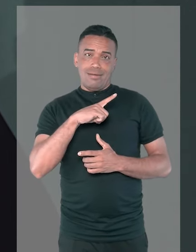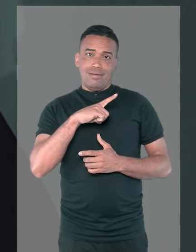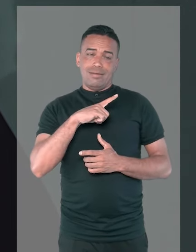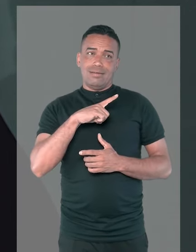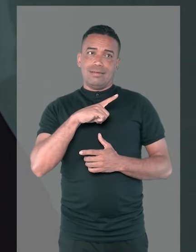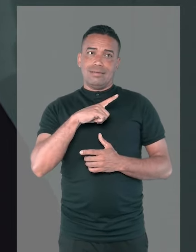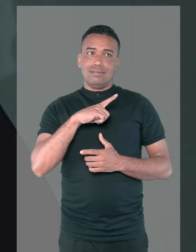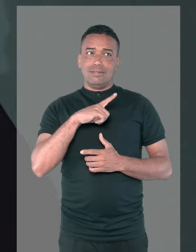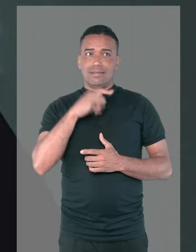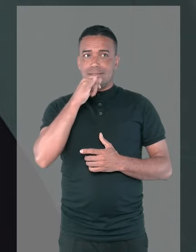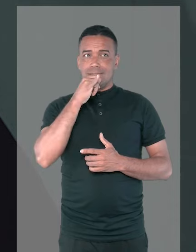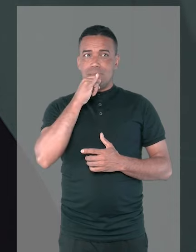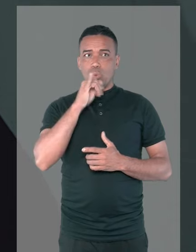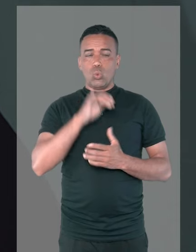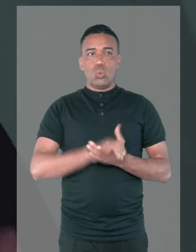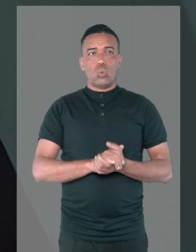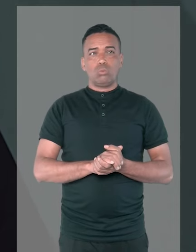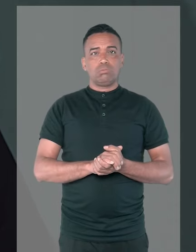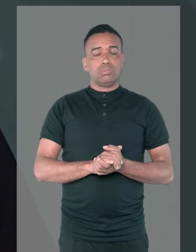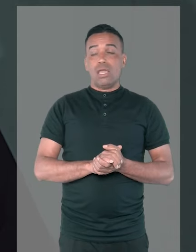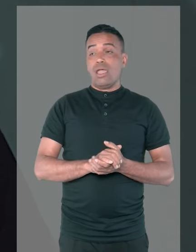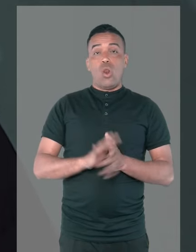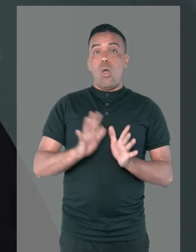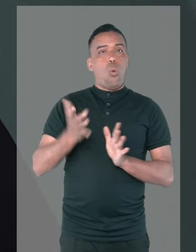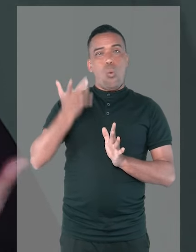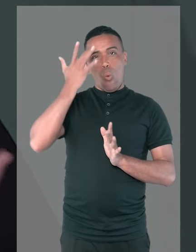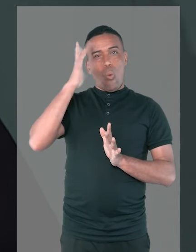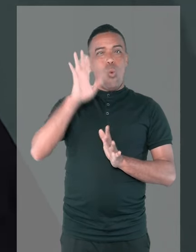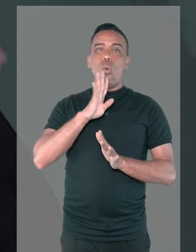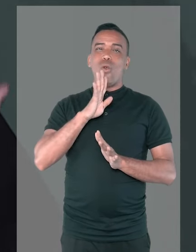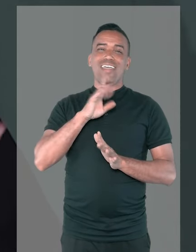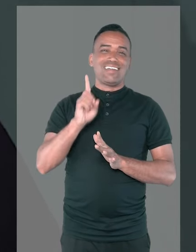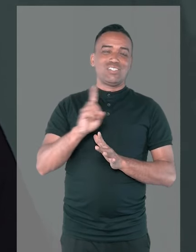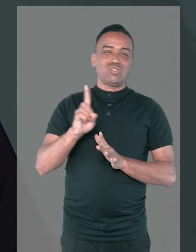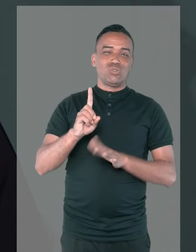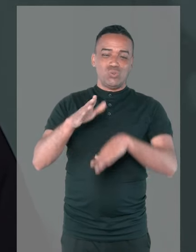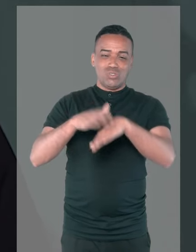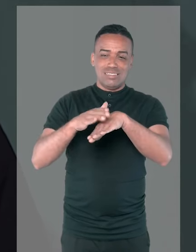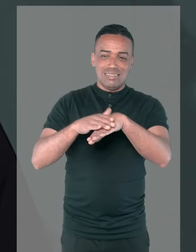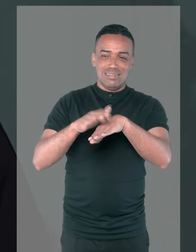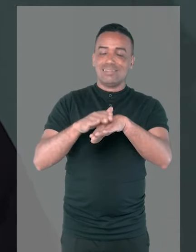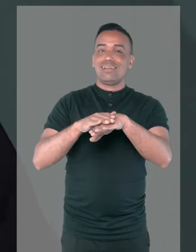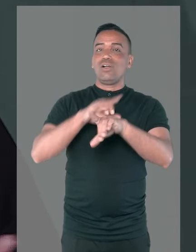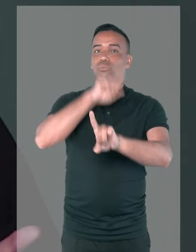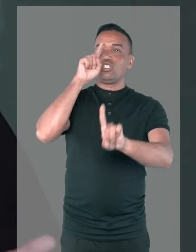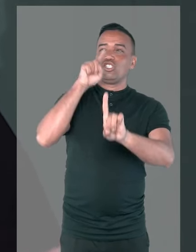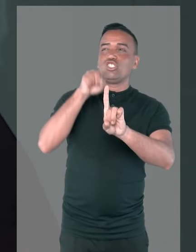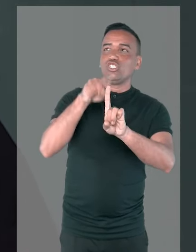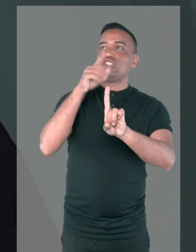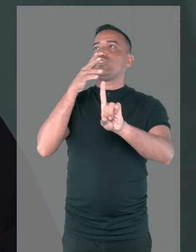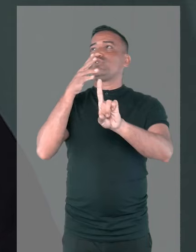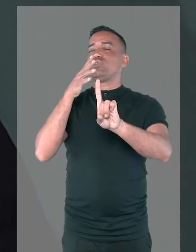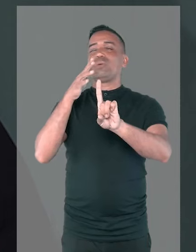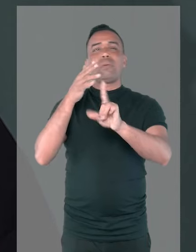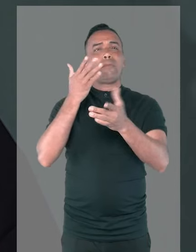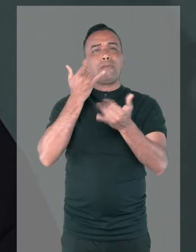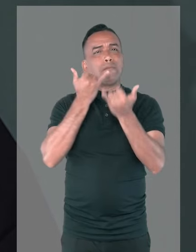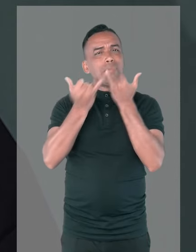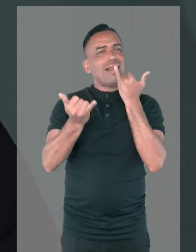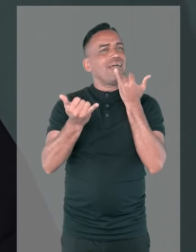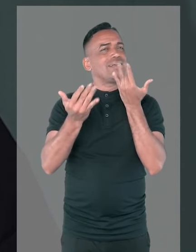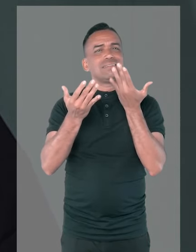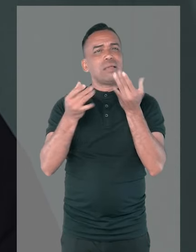com o aspecto do desconhecido daquilo que eu vou escrever, aquilo que eu desejo escrever, né? Porque parece uma bobagem a gente